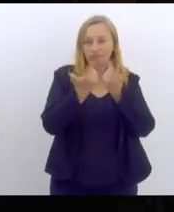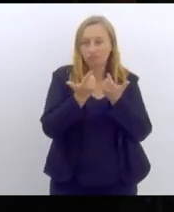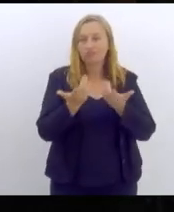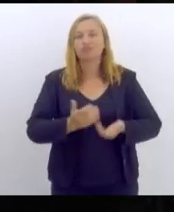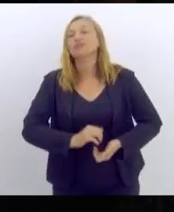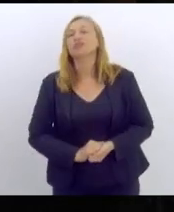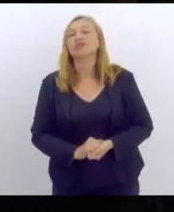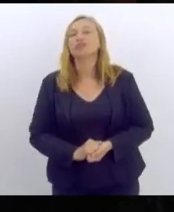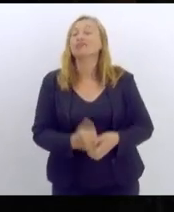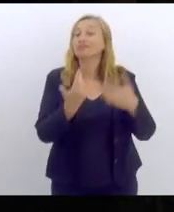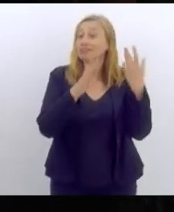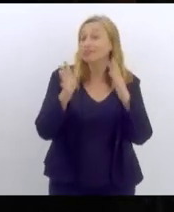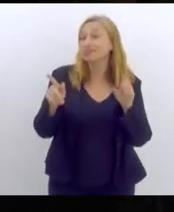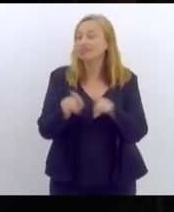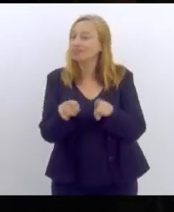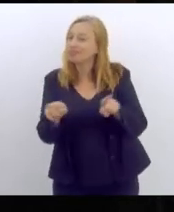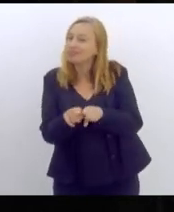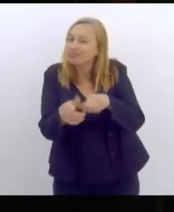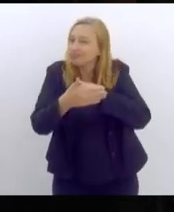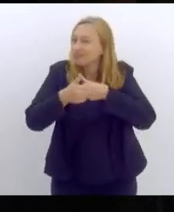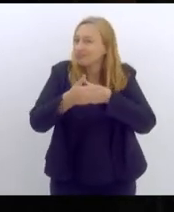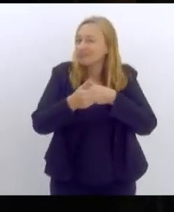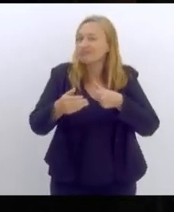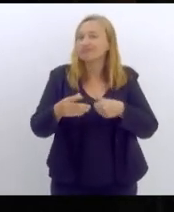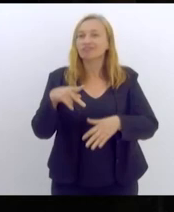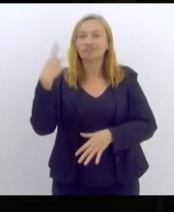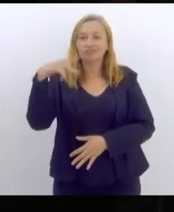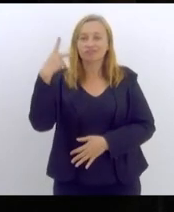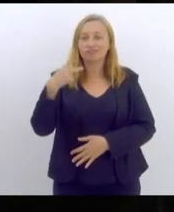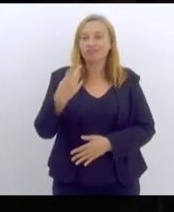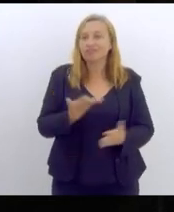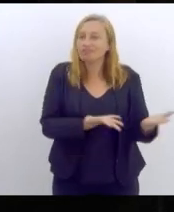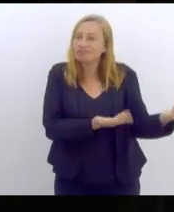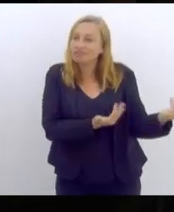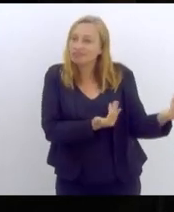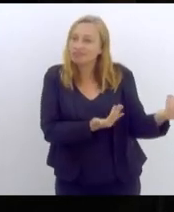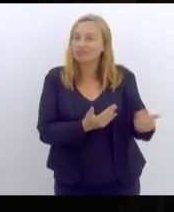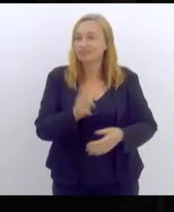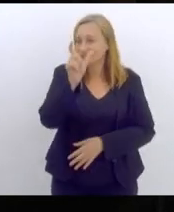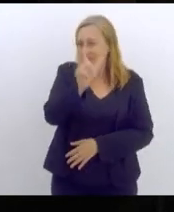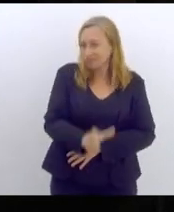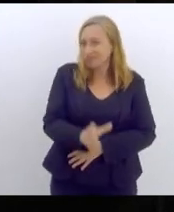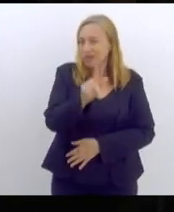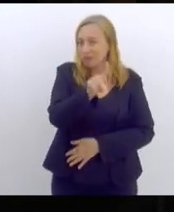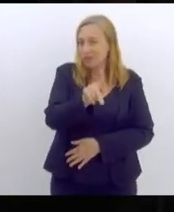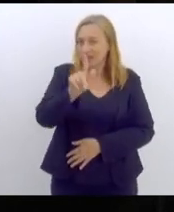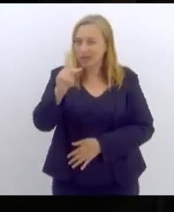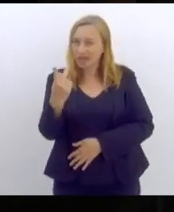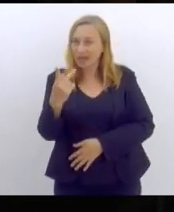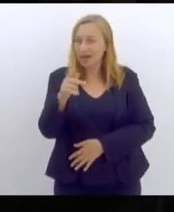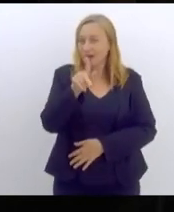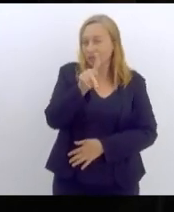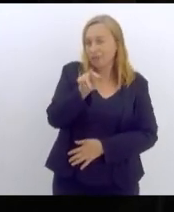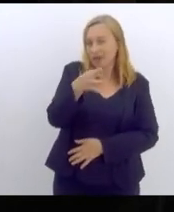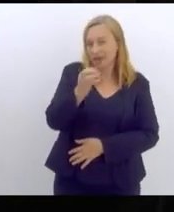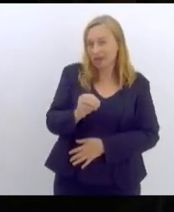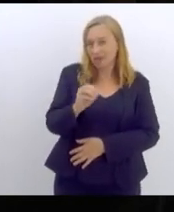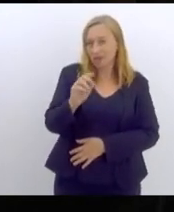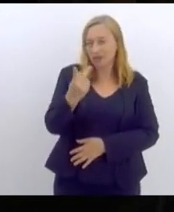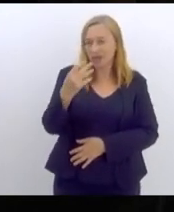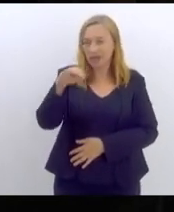sociais. Saudar também carinhosamente o nosso parlamento juvenil, na pessoa do PH, Pedro Henrique, que é o